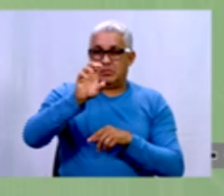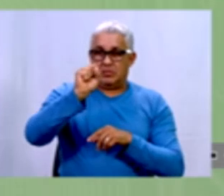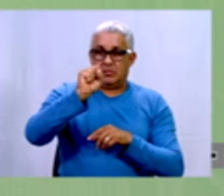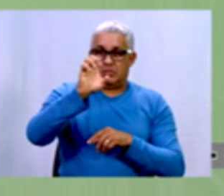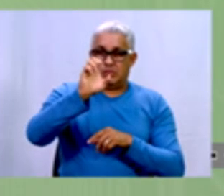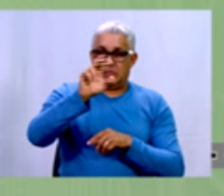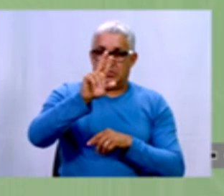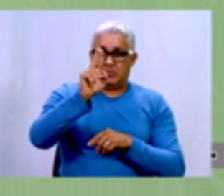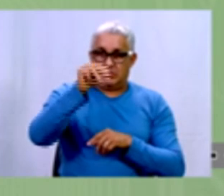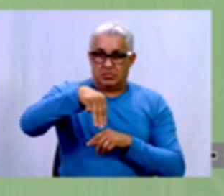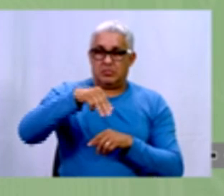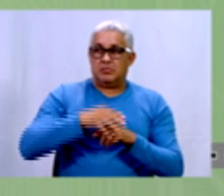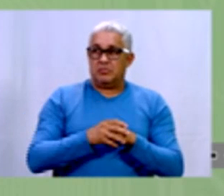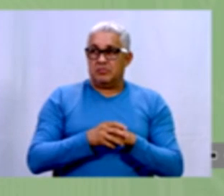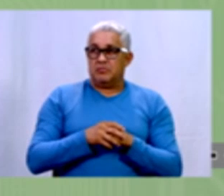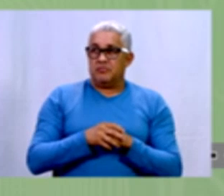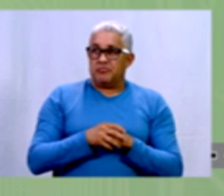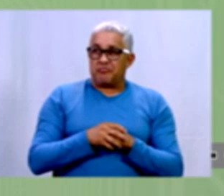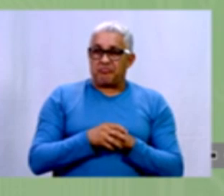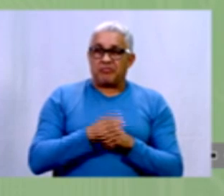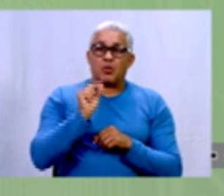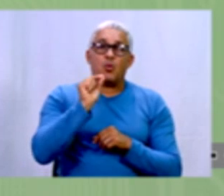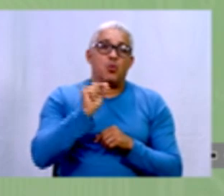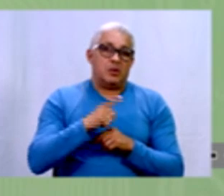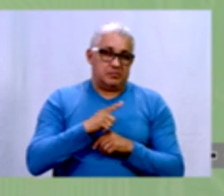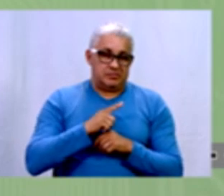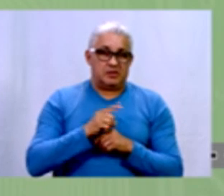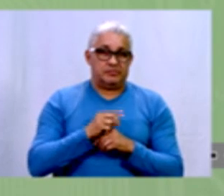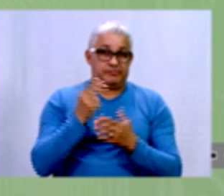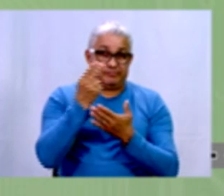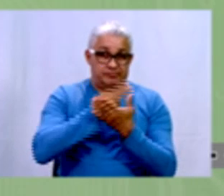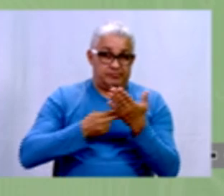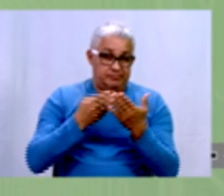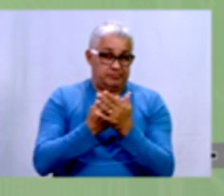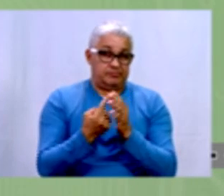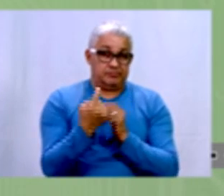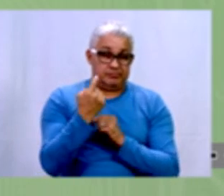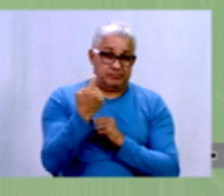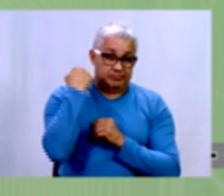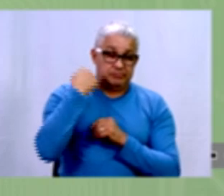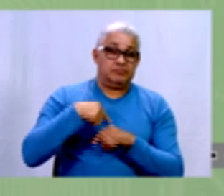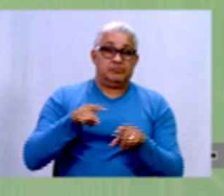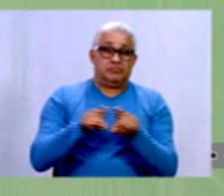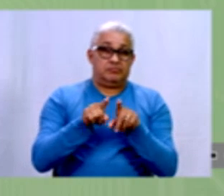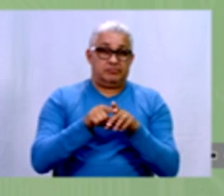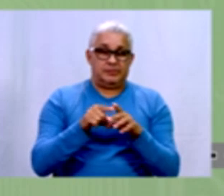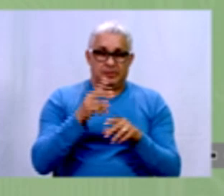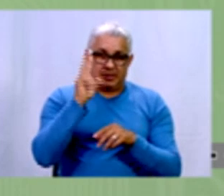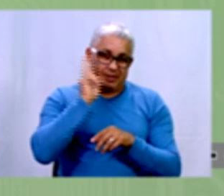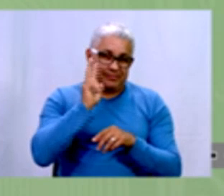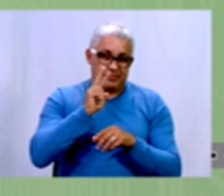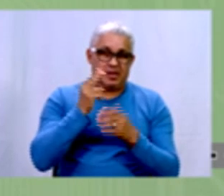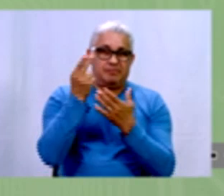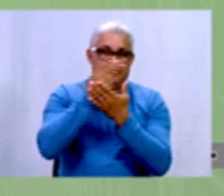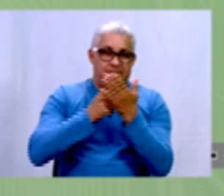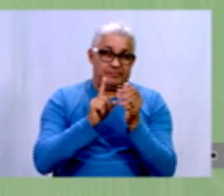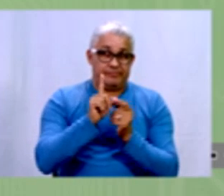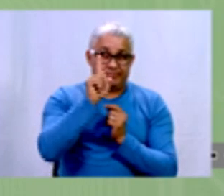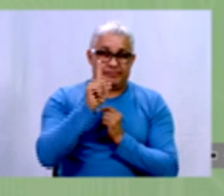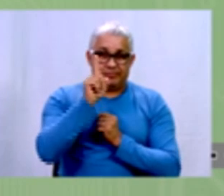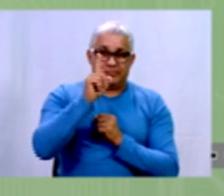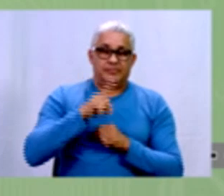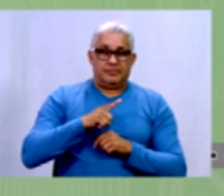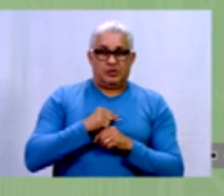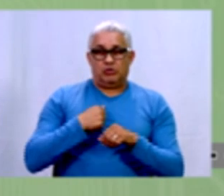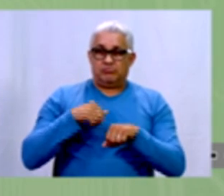Uma introdução ao Scrum. Então temos aqui, na aula passada nós fechamos exatamente com essa imagem, né, em que eu